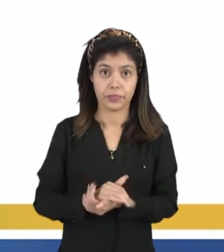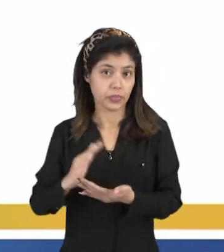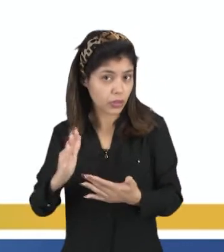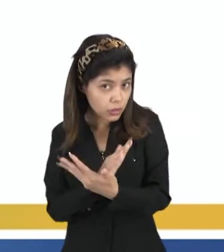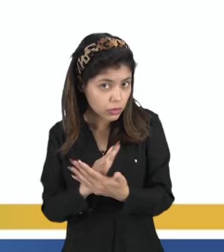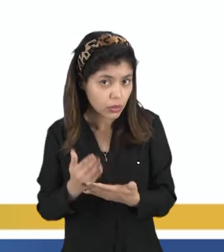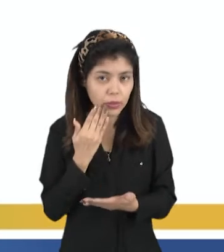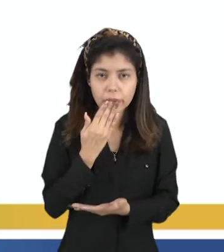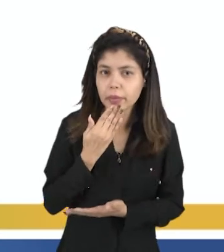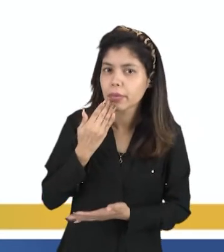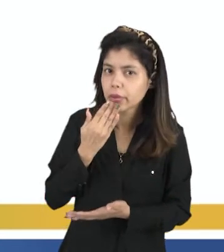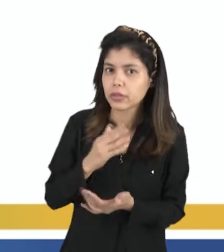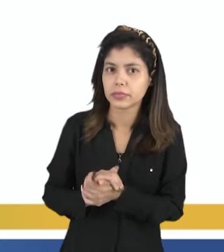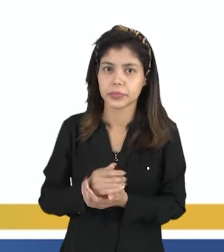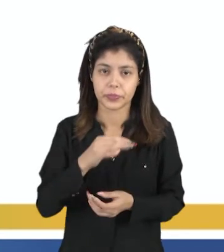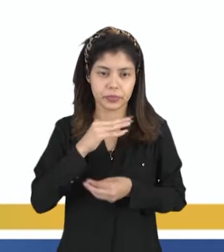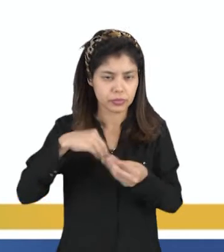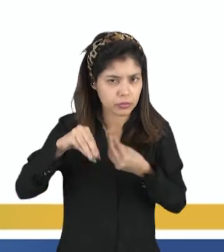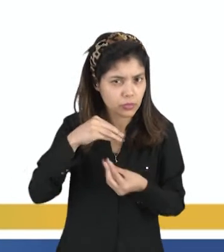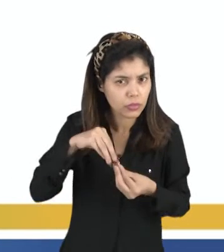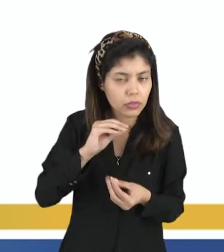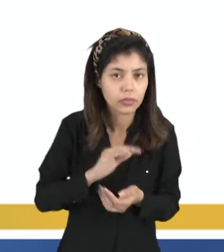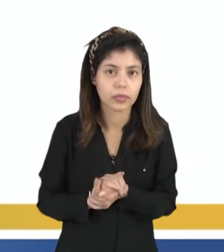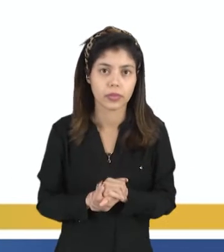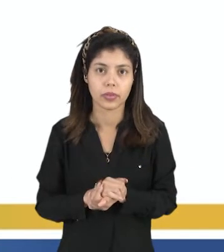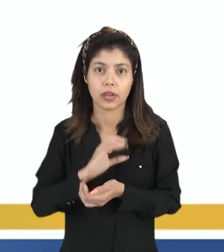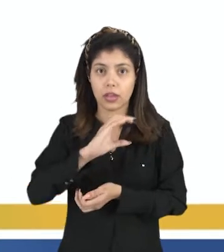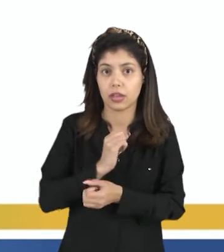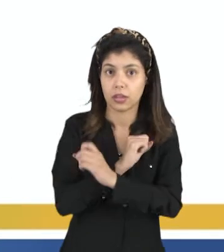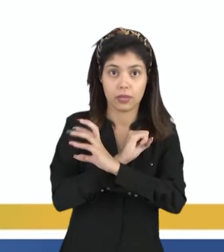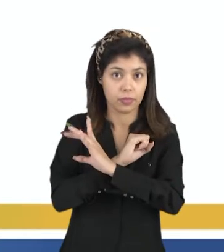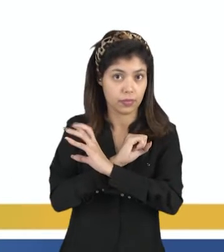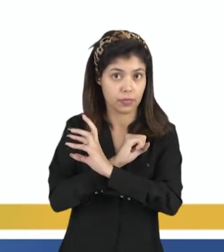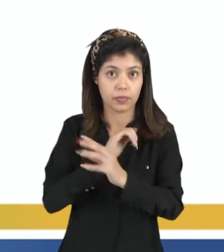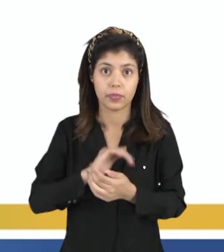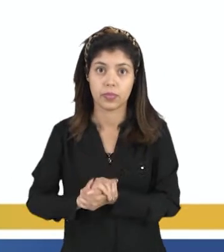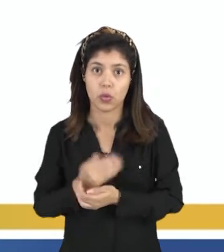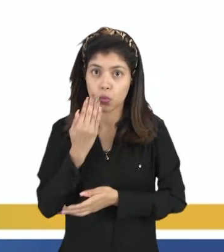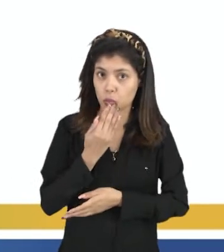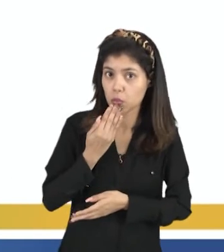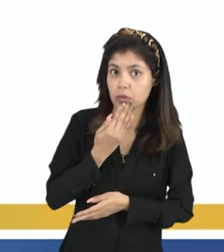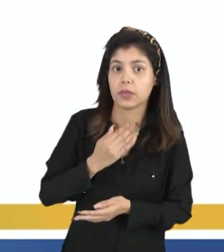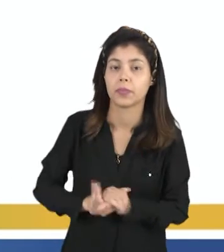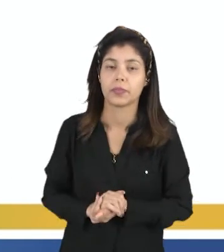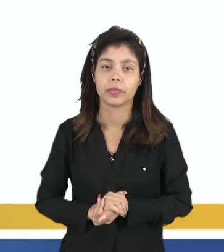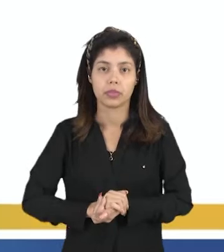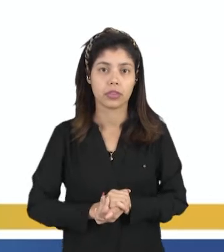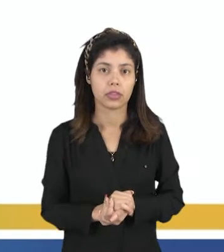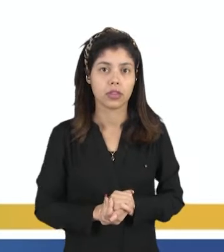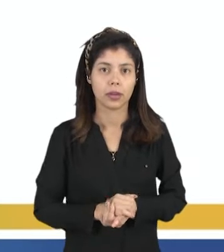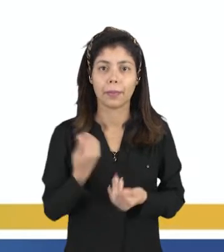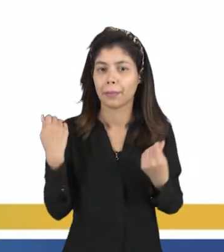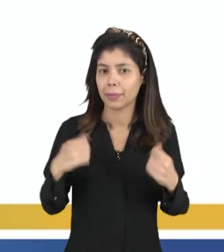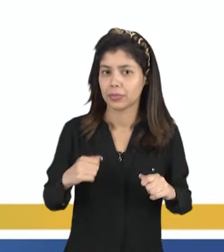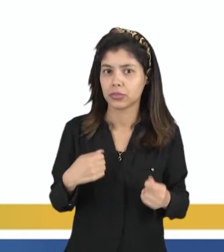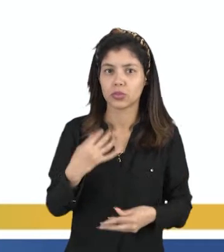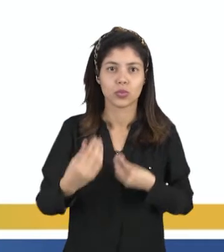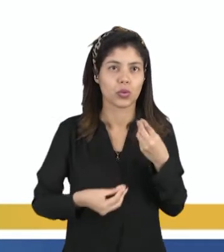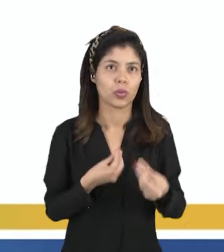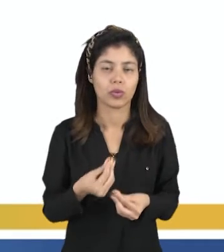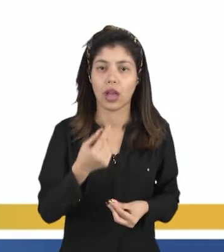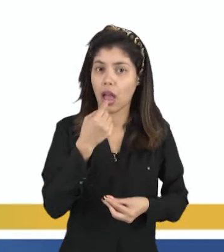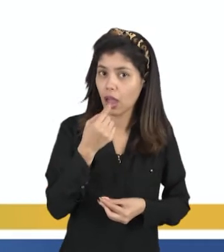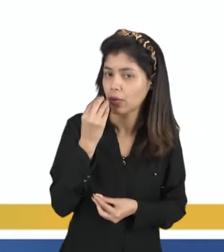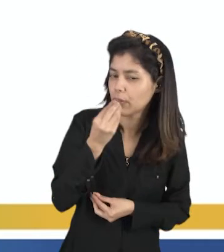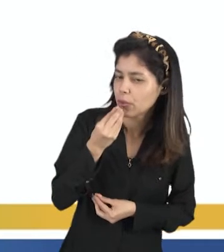sabores assim, mais complexos, como a mistura, por exemplo, de ácido com doce, exigem tanto do paladar